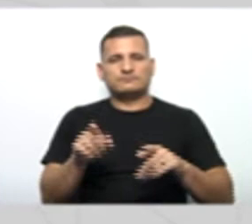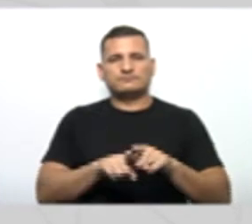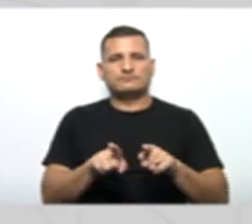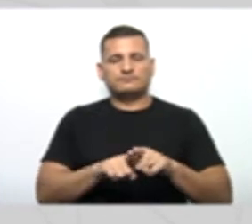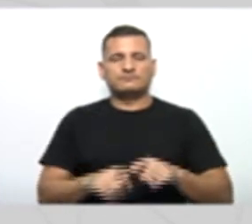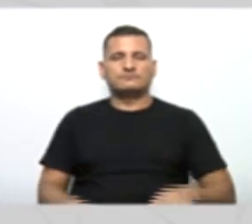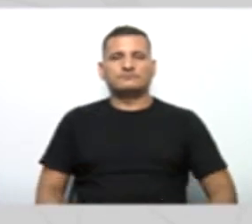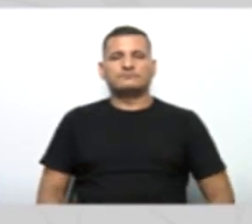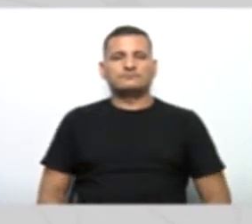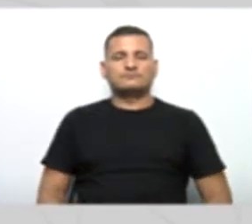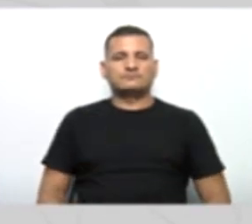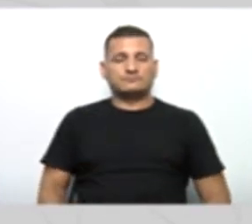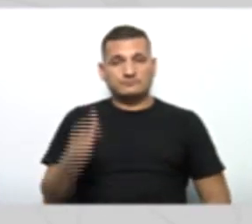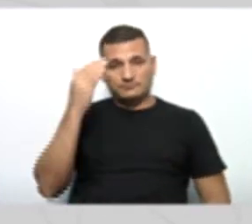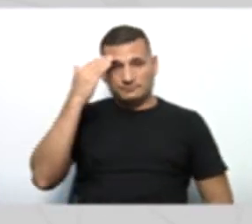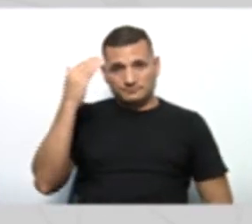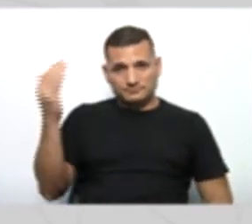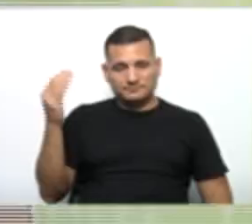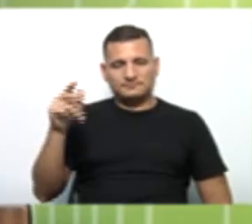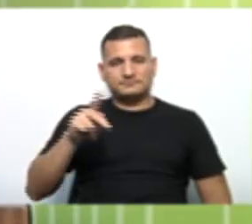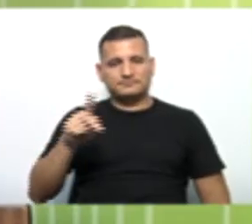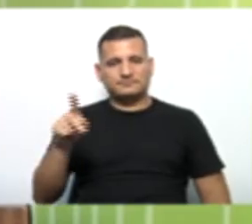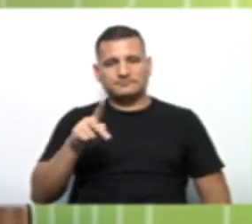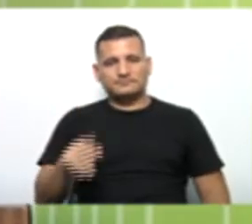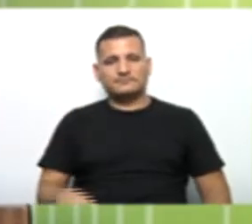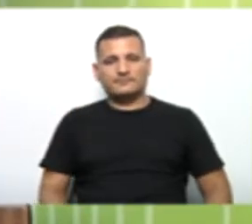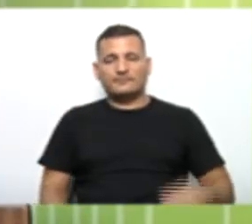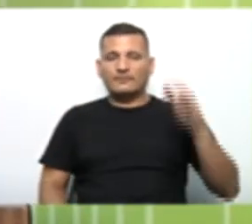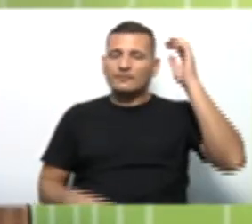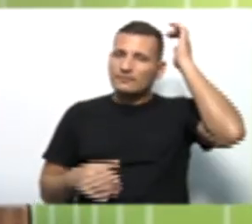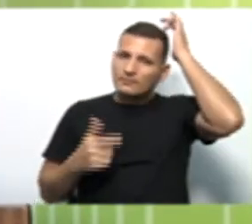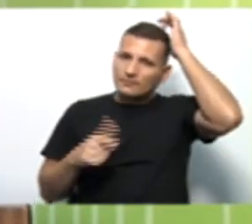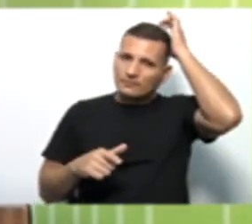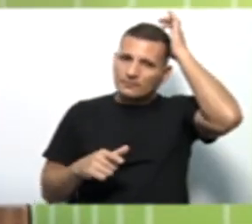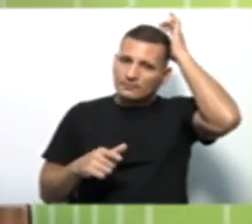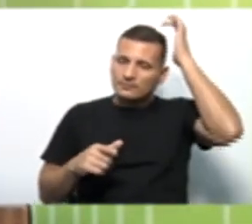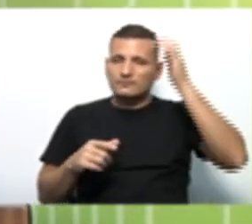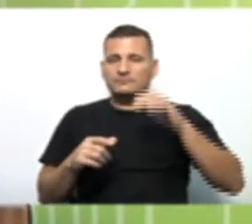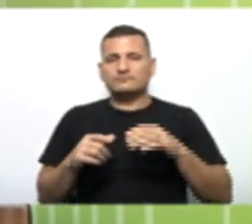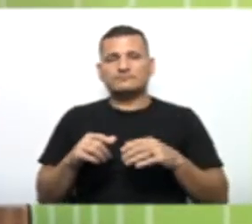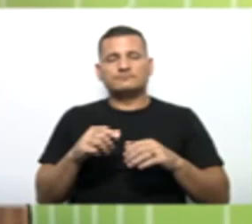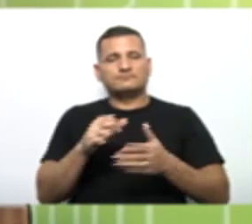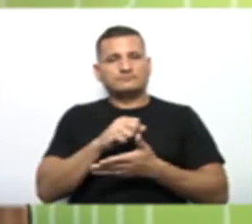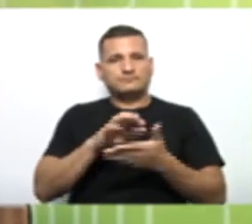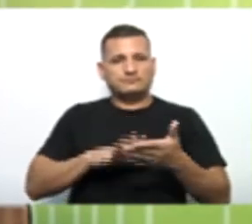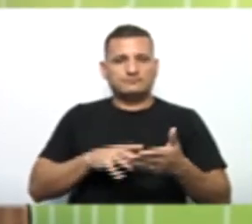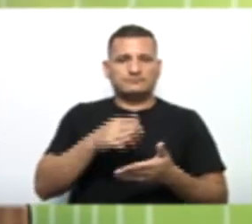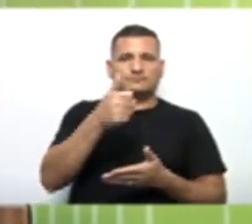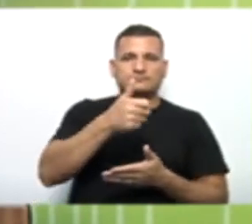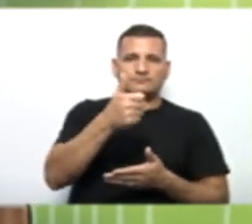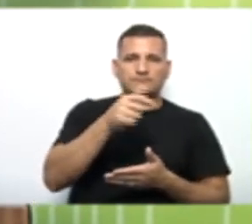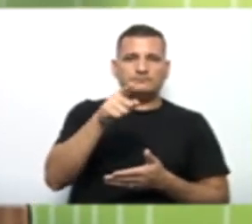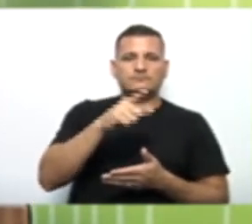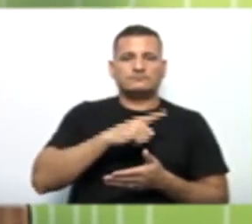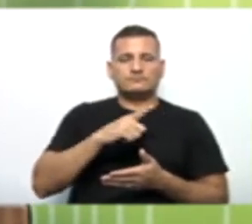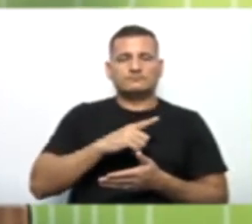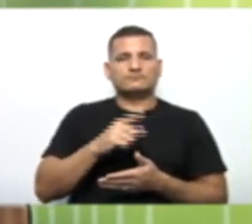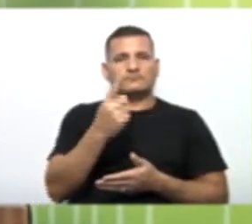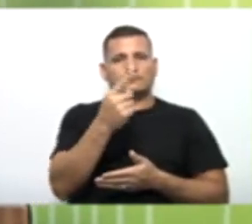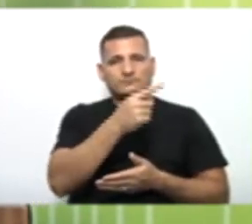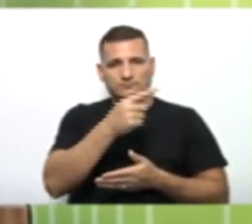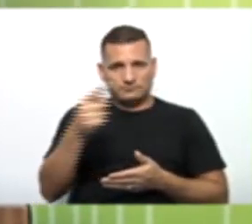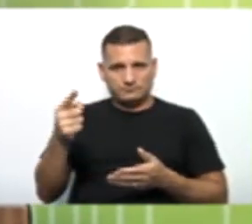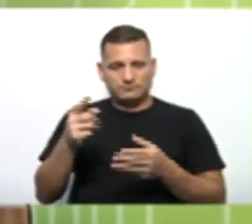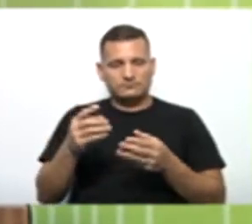muito obrigado professor wesley é mais uma vez e reforçando a atividade de percurso um 60 terão uma semana